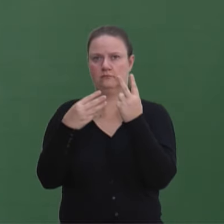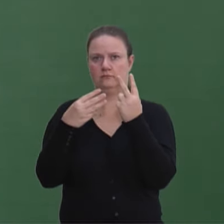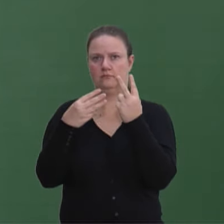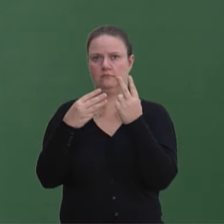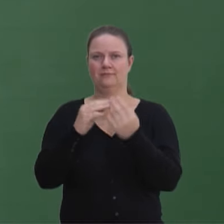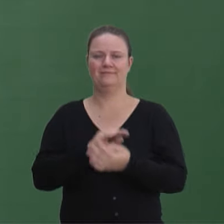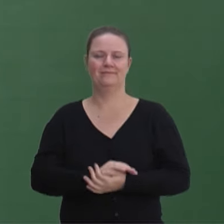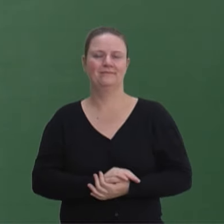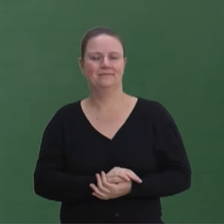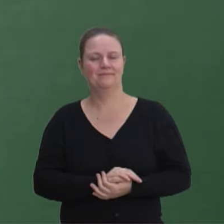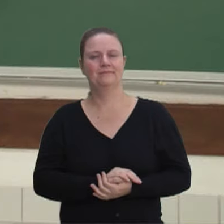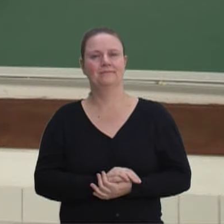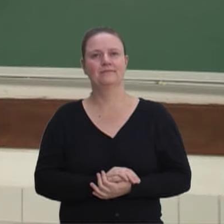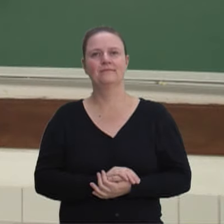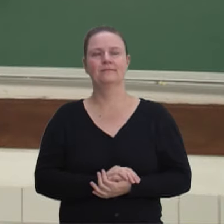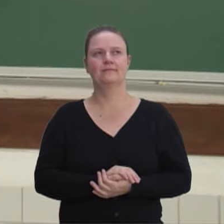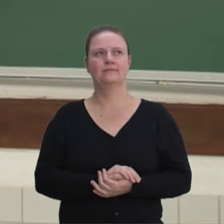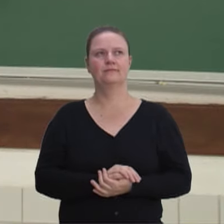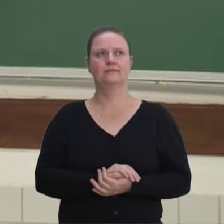Tranquilo?